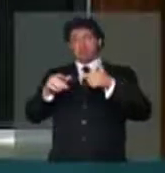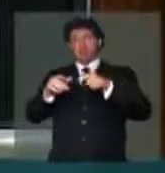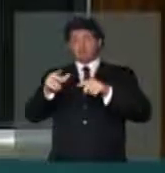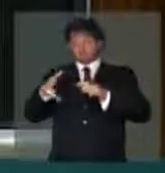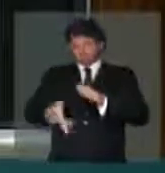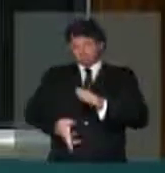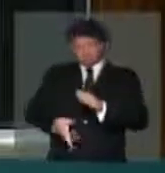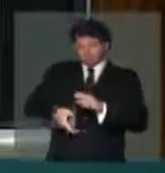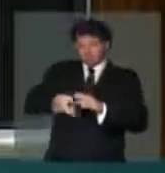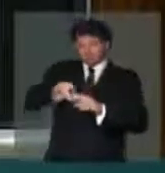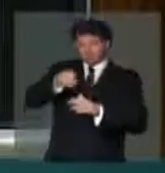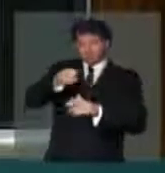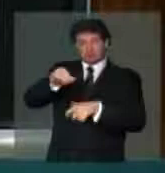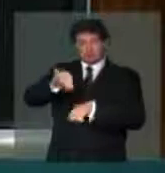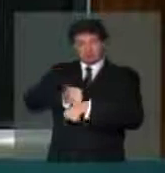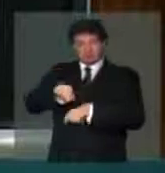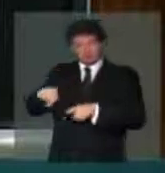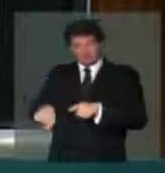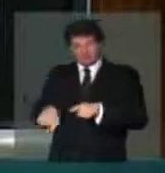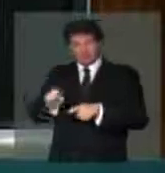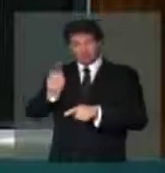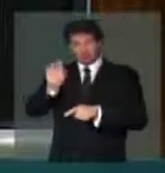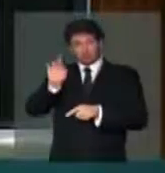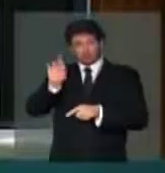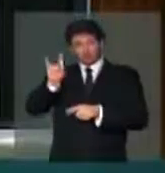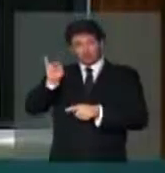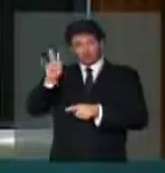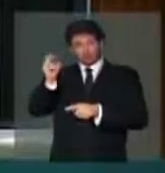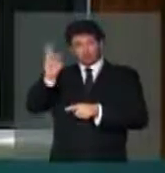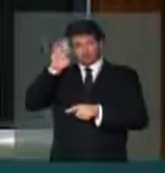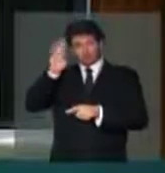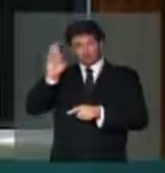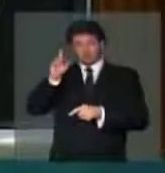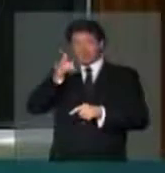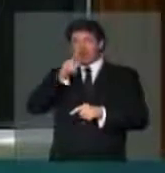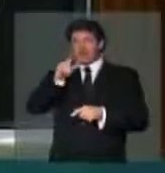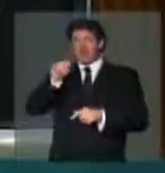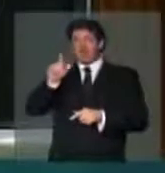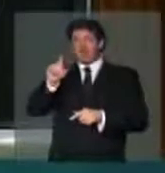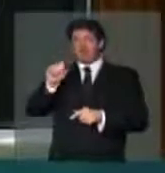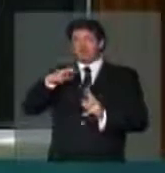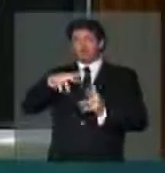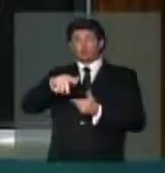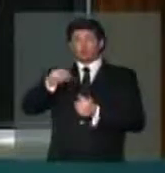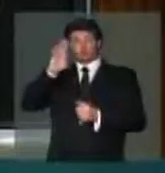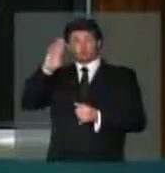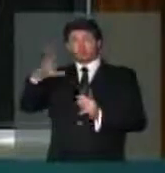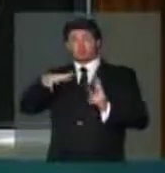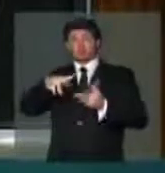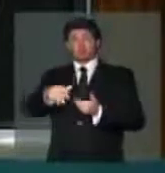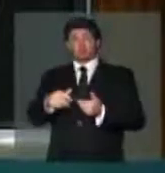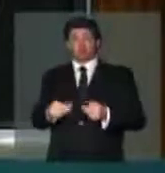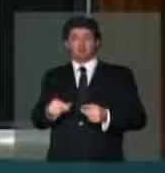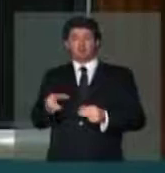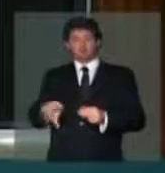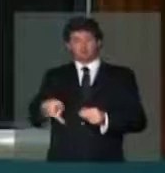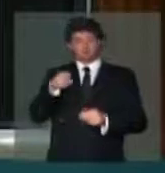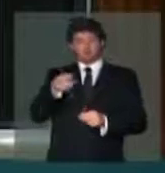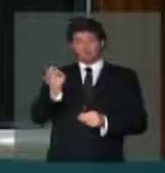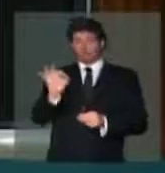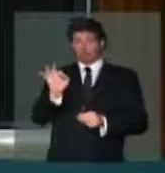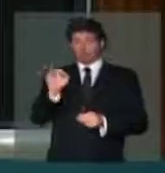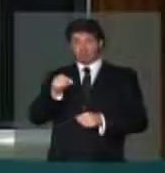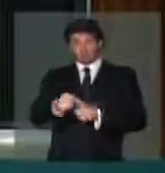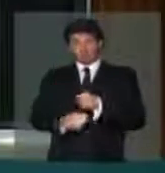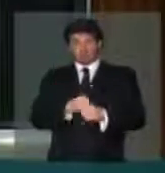a água do centro da barragem de Sobradinho, o maior lago artificial do mundo, não está mais tirando.